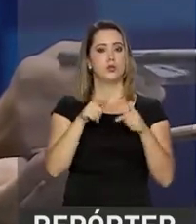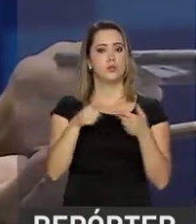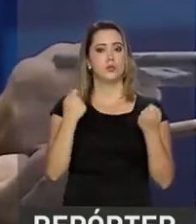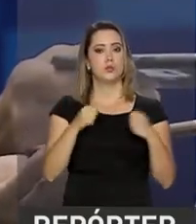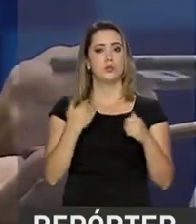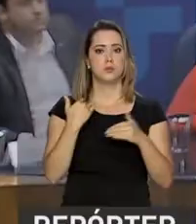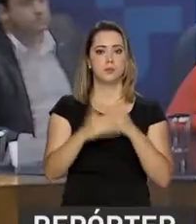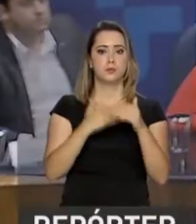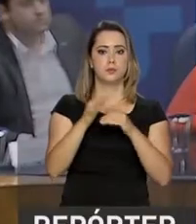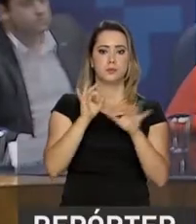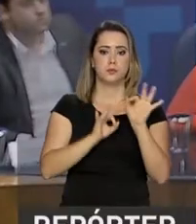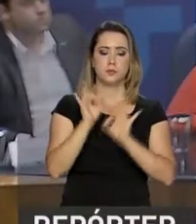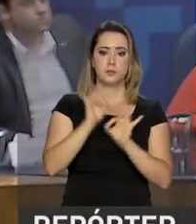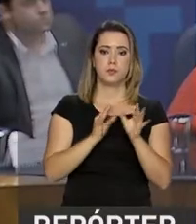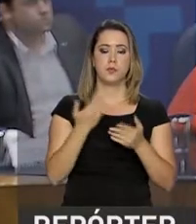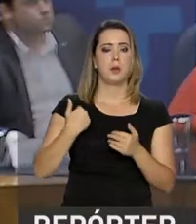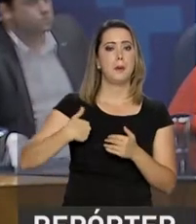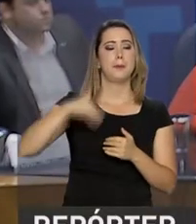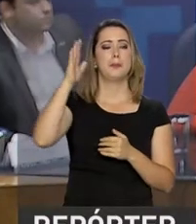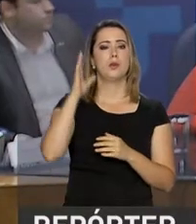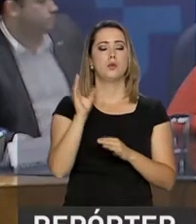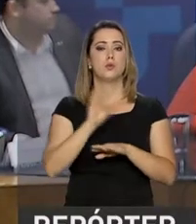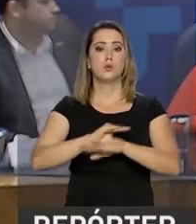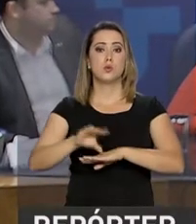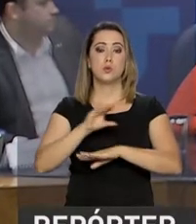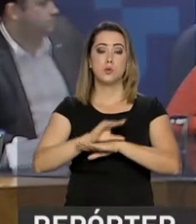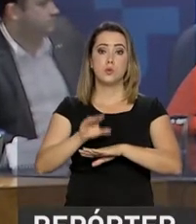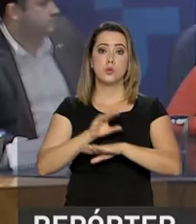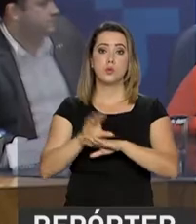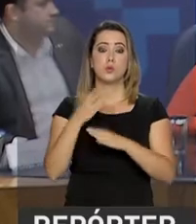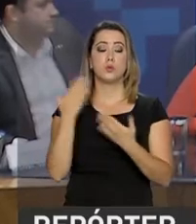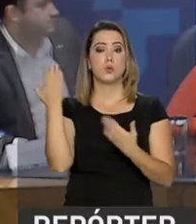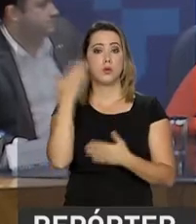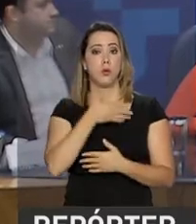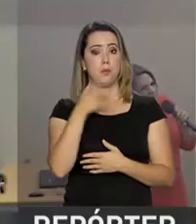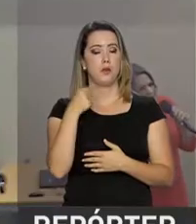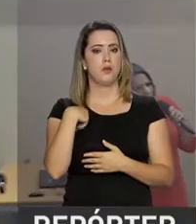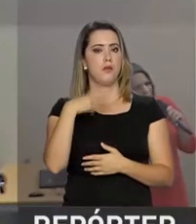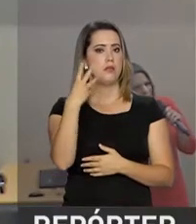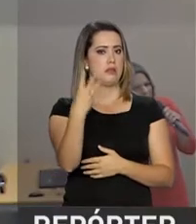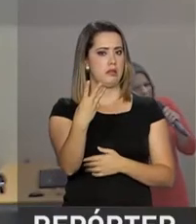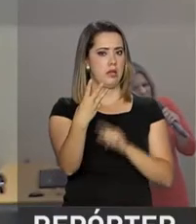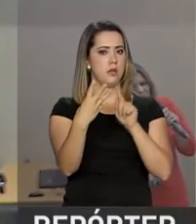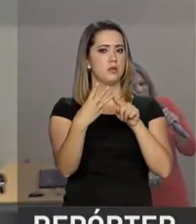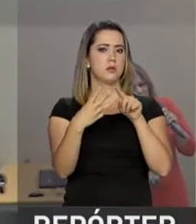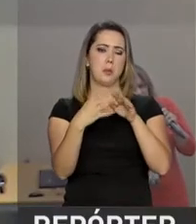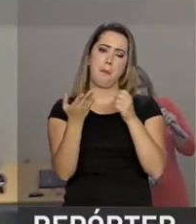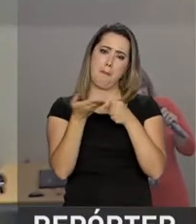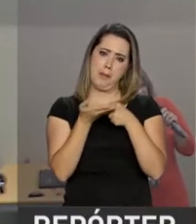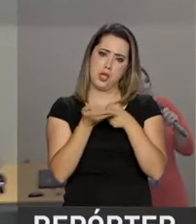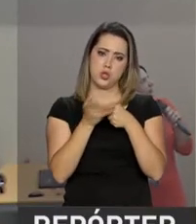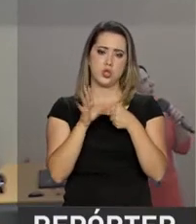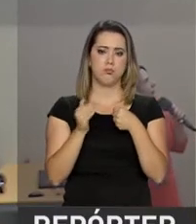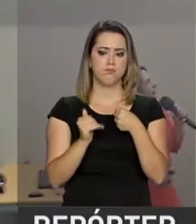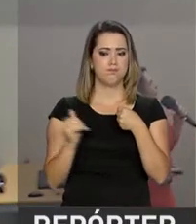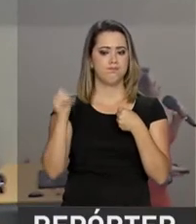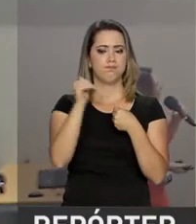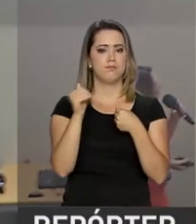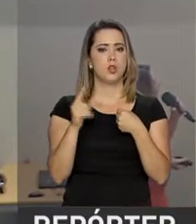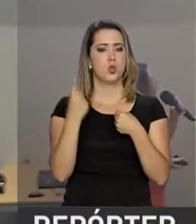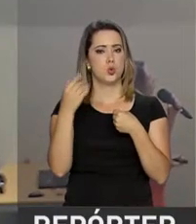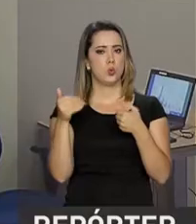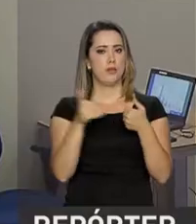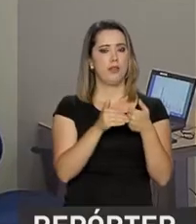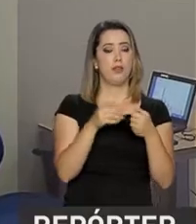ser reformulado a maior parte dos cursos avaliados ficaram com nota 3 considerada mediana na escala que vai de uma